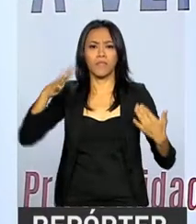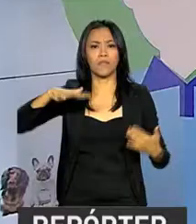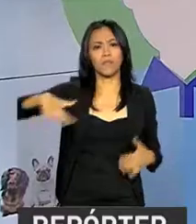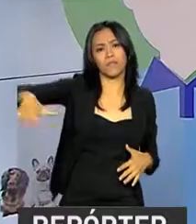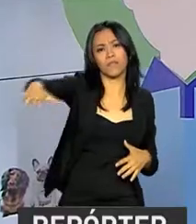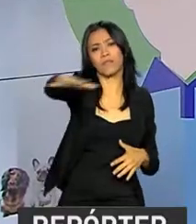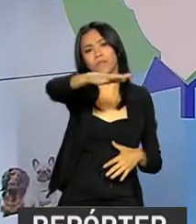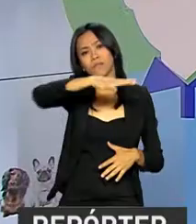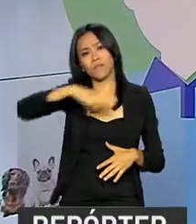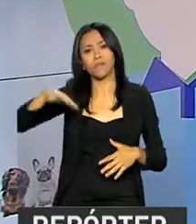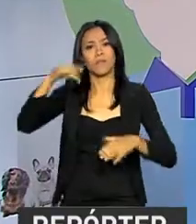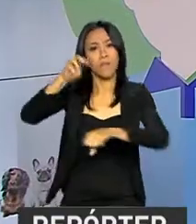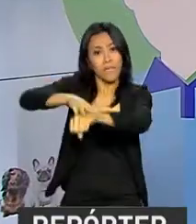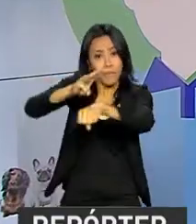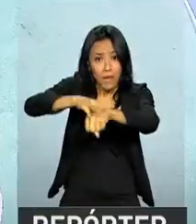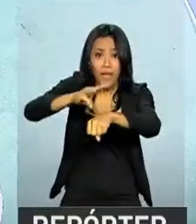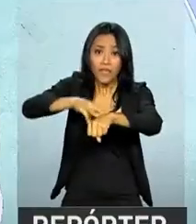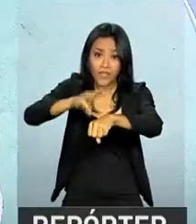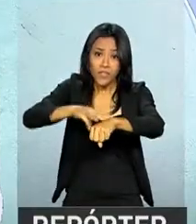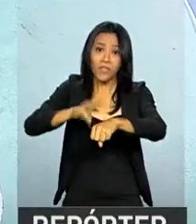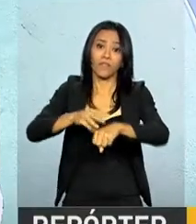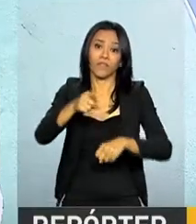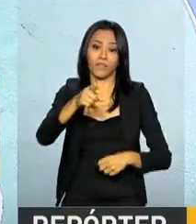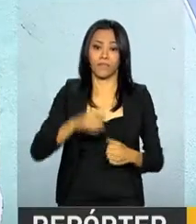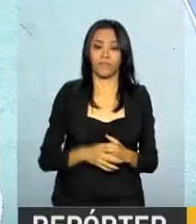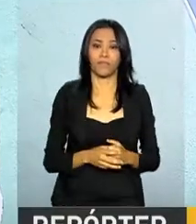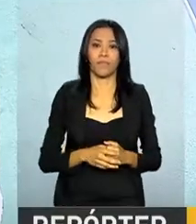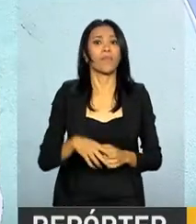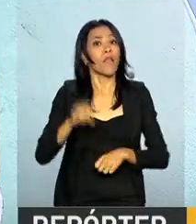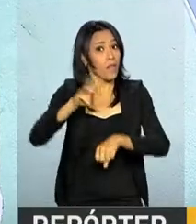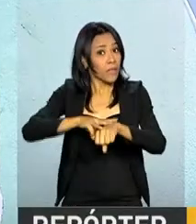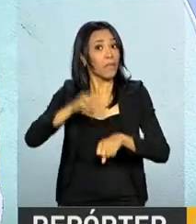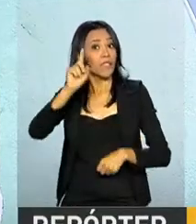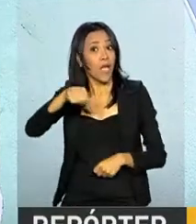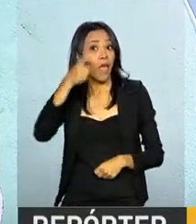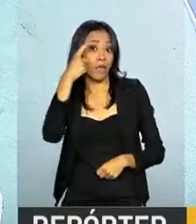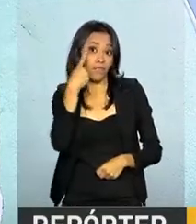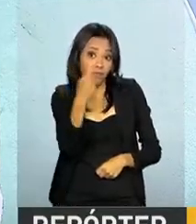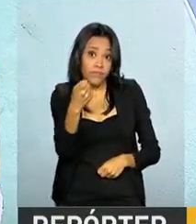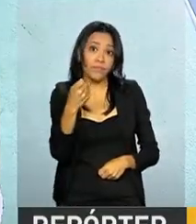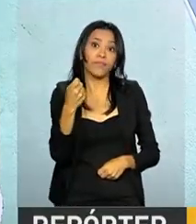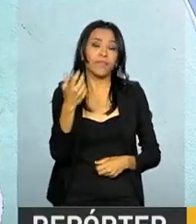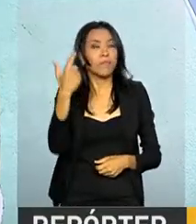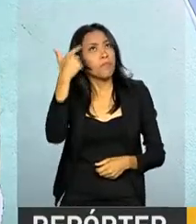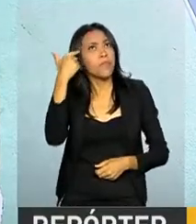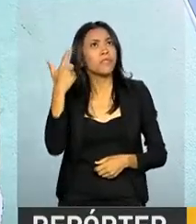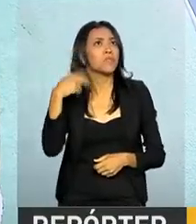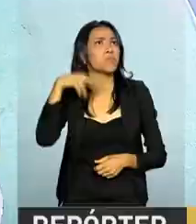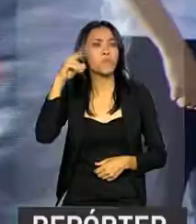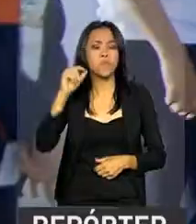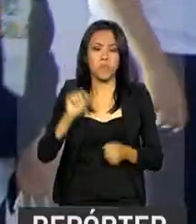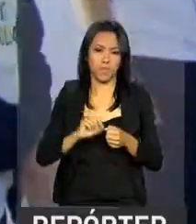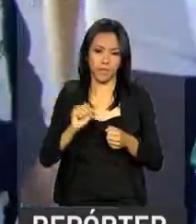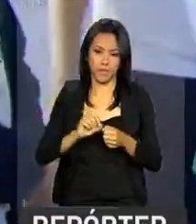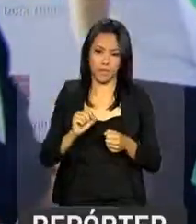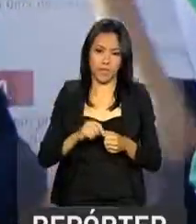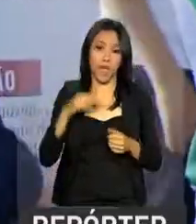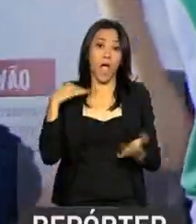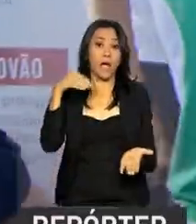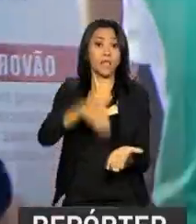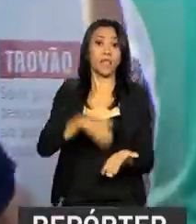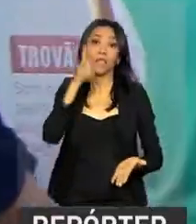da matemática na genética. A matemática pode ser bem interessante mesmo, a gente pode fazer coisas que a gente nem pensa que pode fazer com a matemática. Até